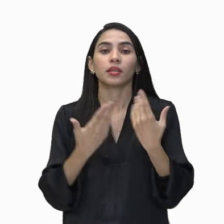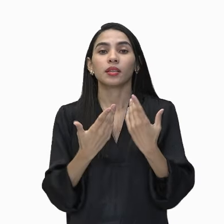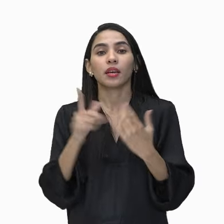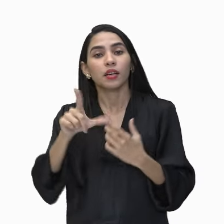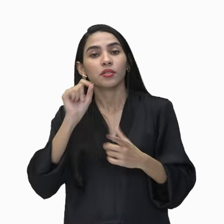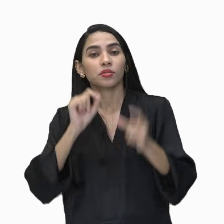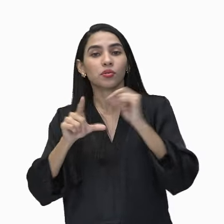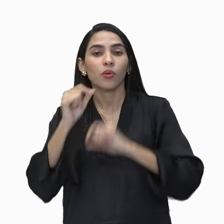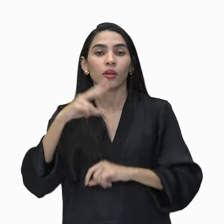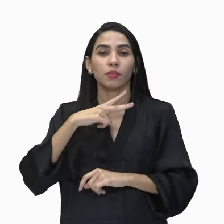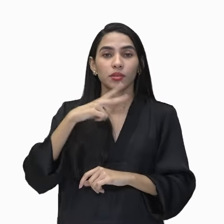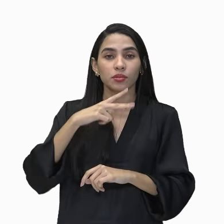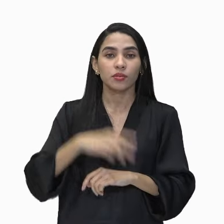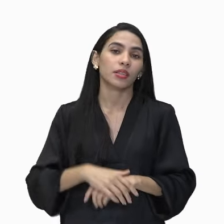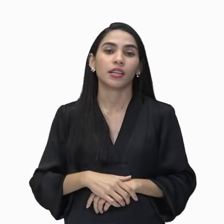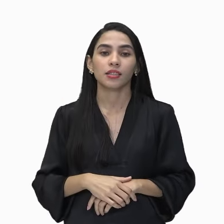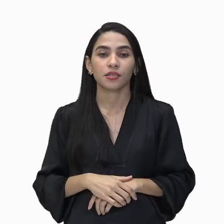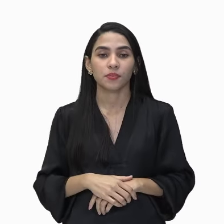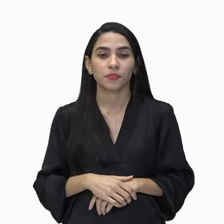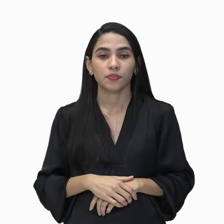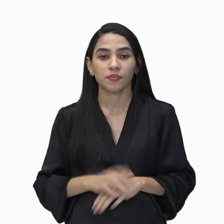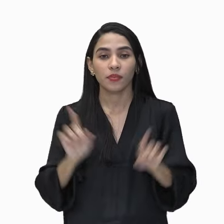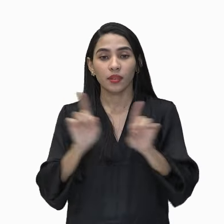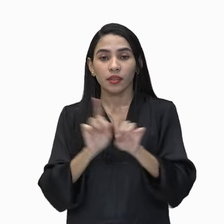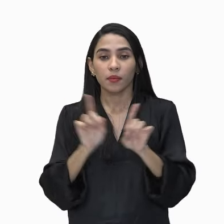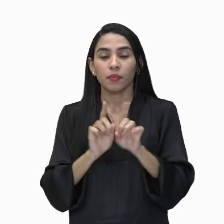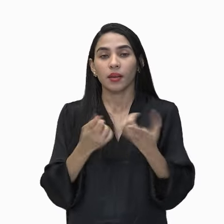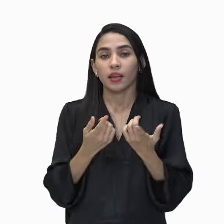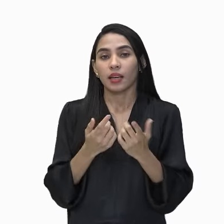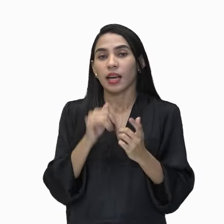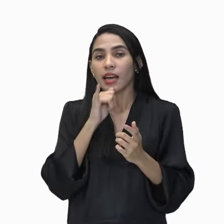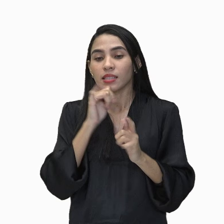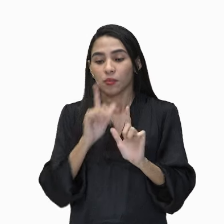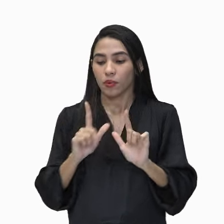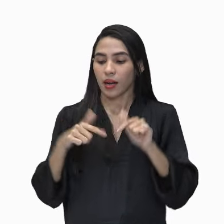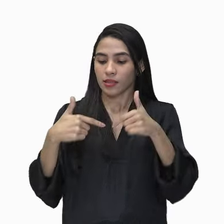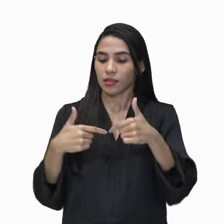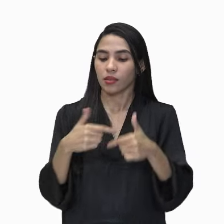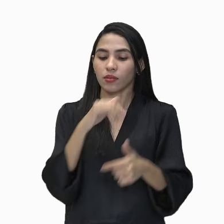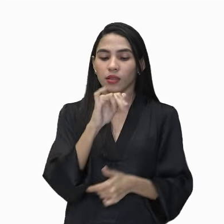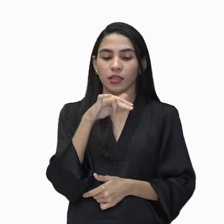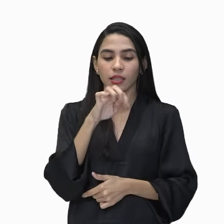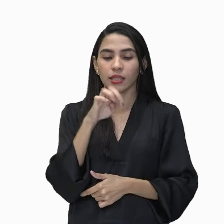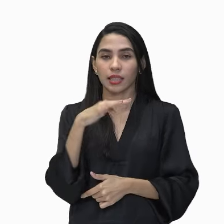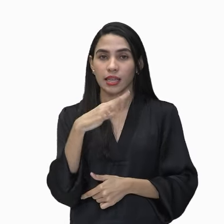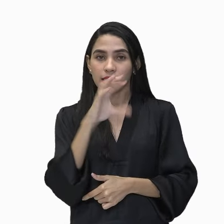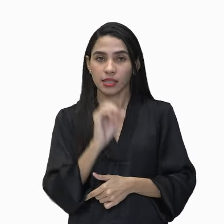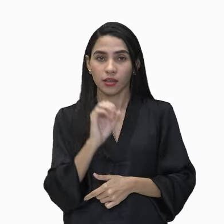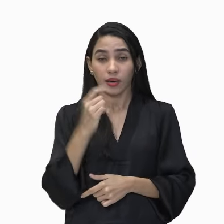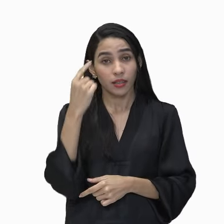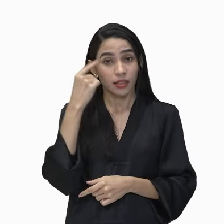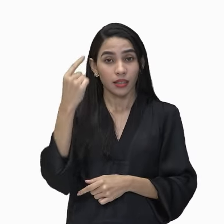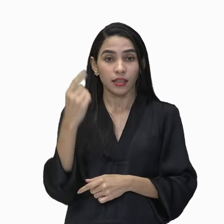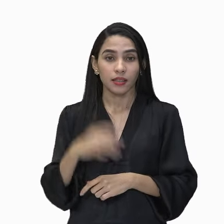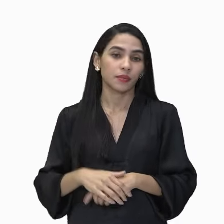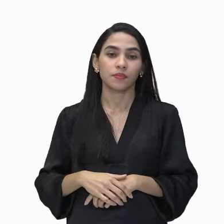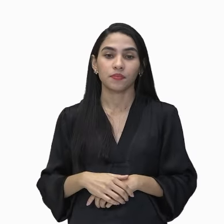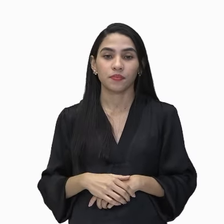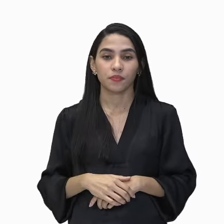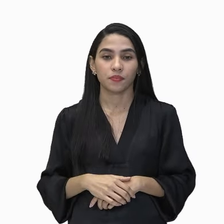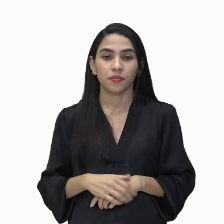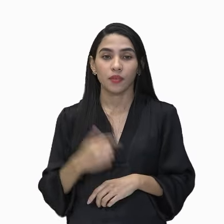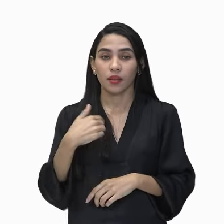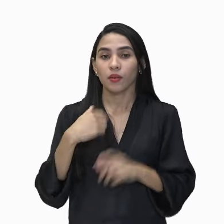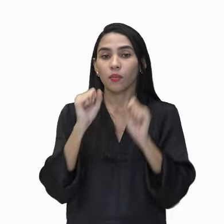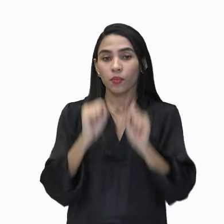autodeterminação, espontaneidade e intencionalidade. Essa é a ideia. Vocês estão vendo ali as chavezinhas? Eu